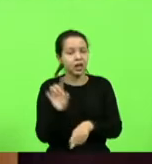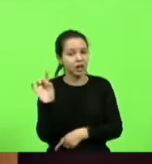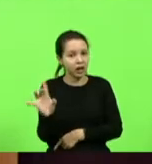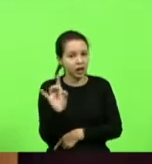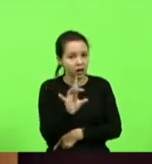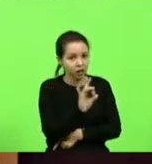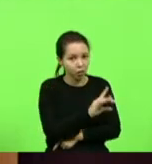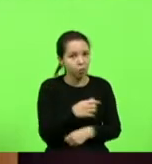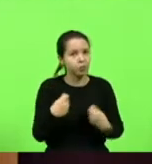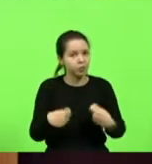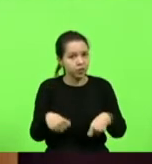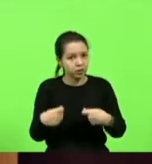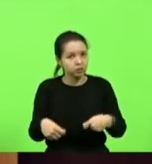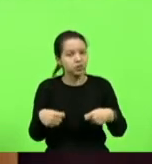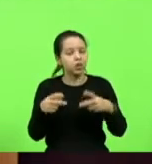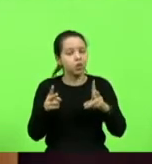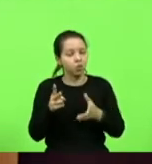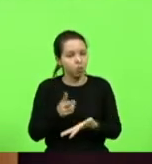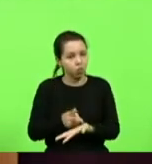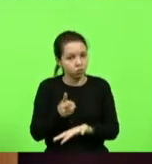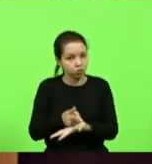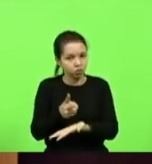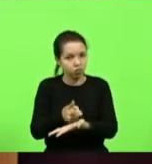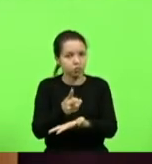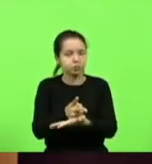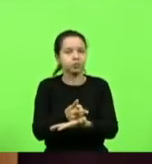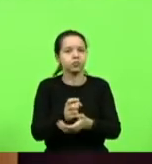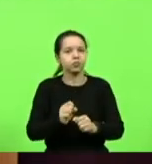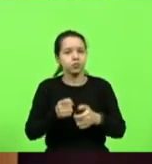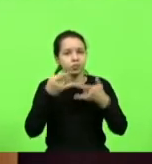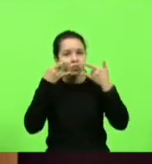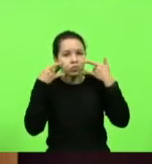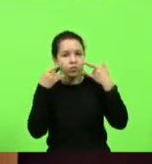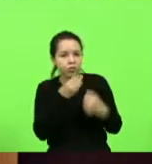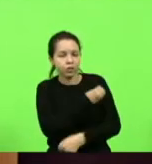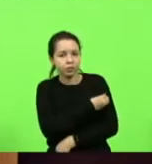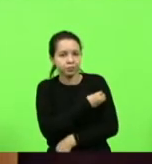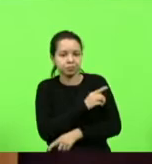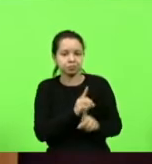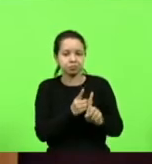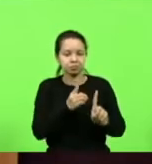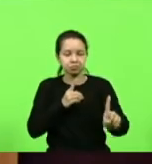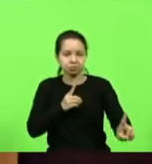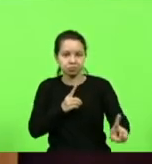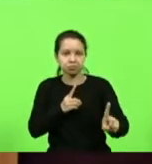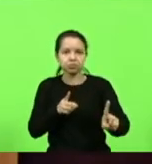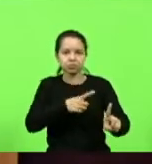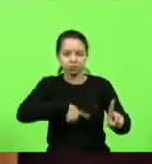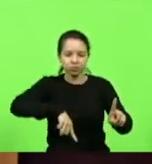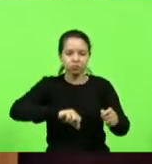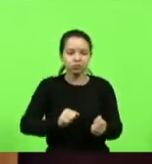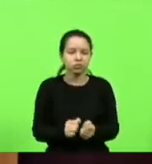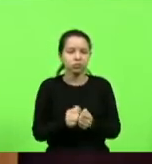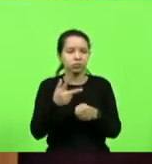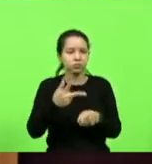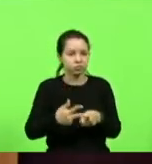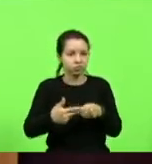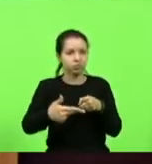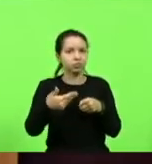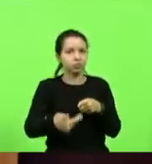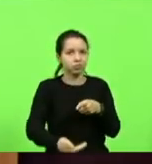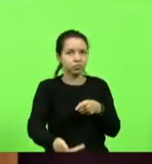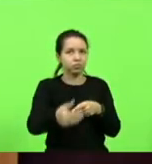nós precisa continuar fazendo sua parte. Máscara, álcool, distanciamento, juntos vamos vencer